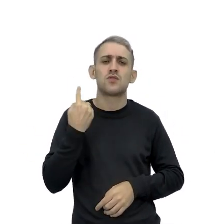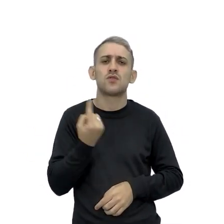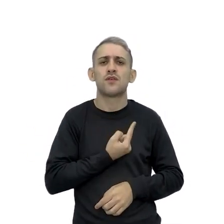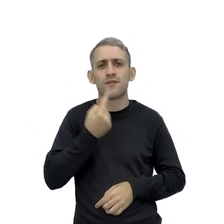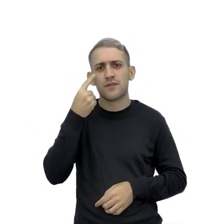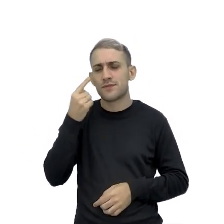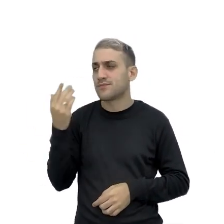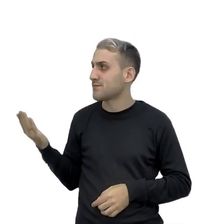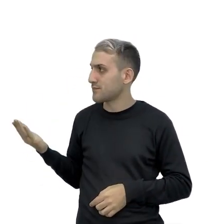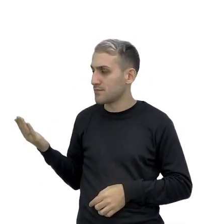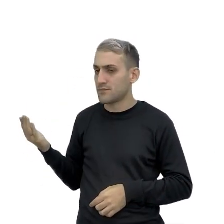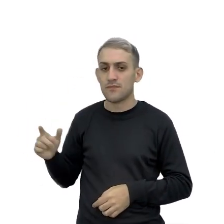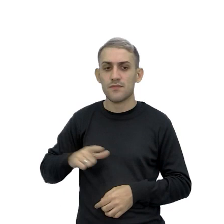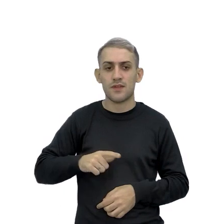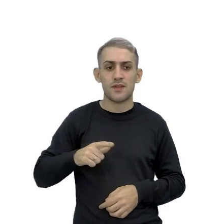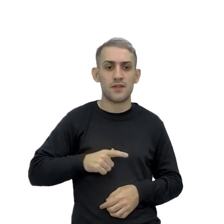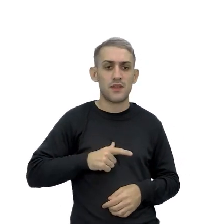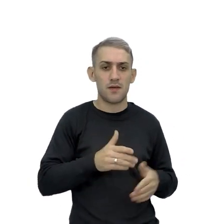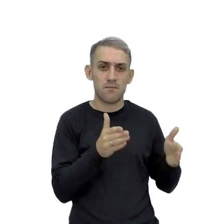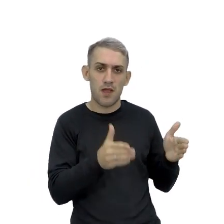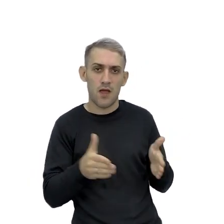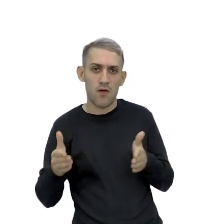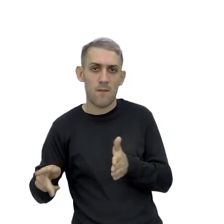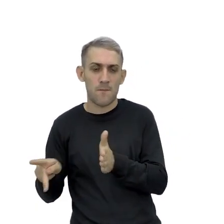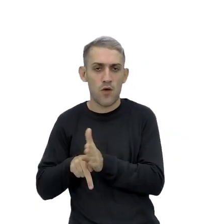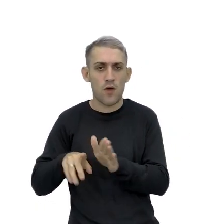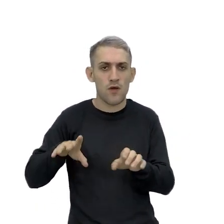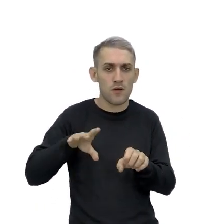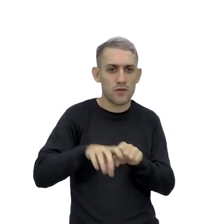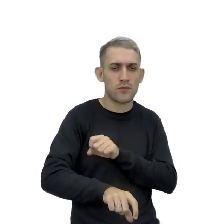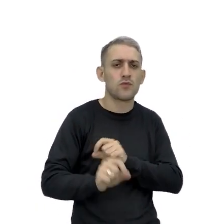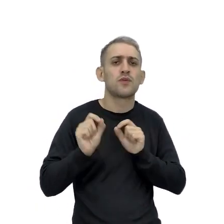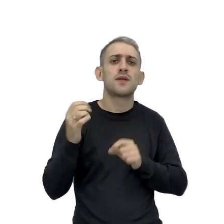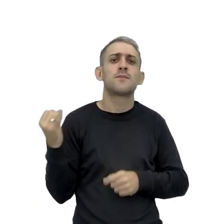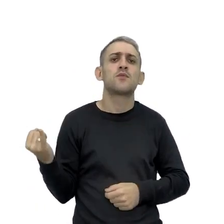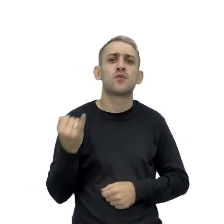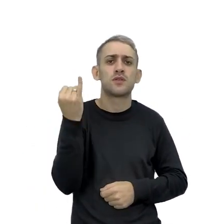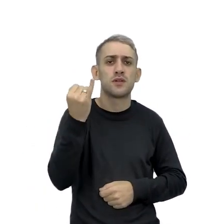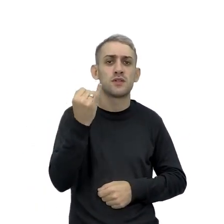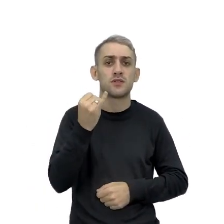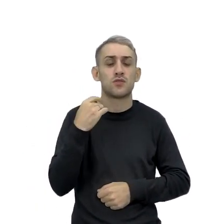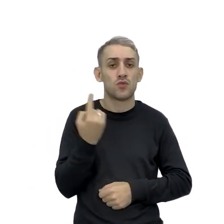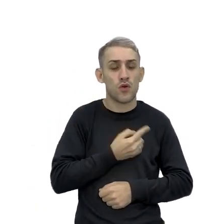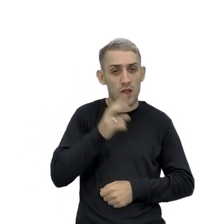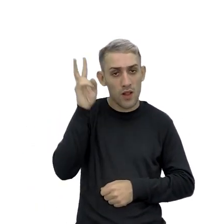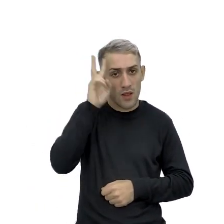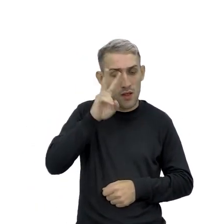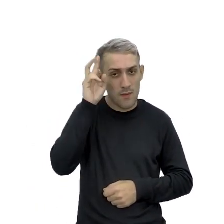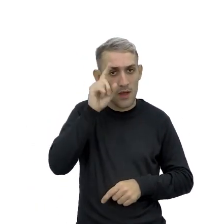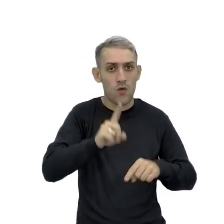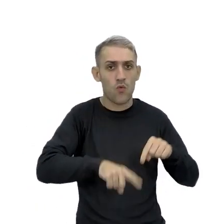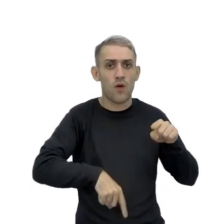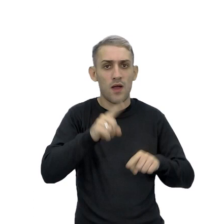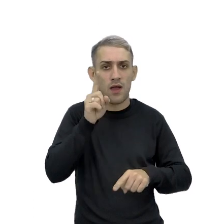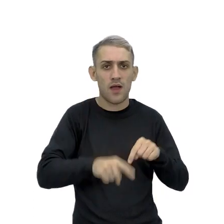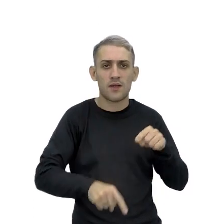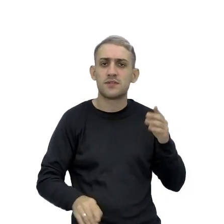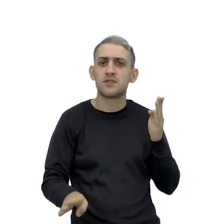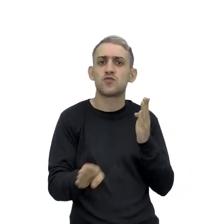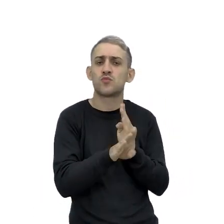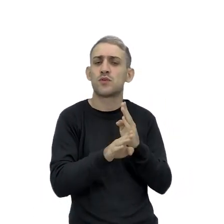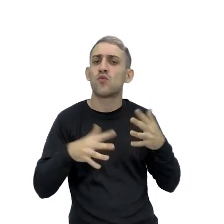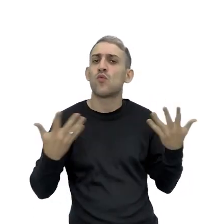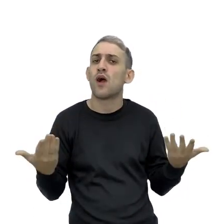aqui para o percurso formativo no nosso encontro, o que é importante? Retome o material, identifique quais